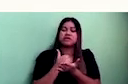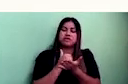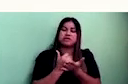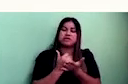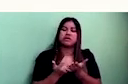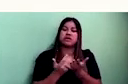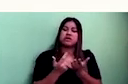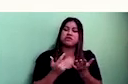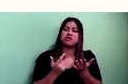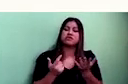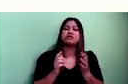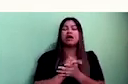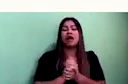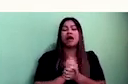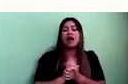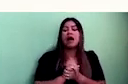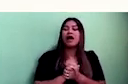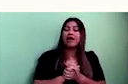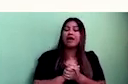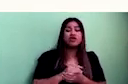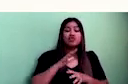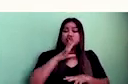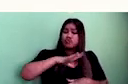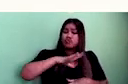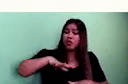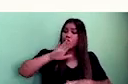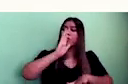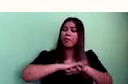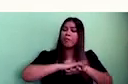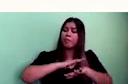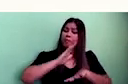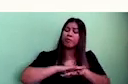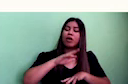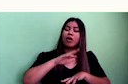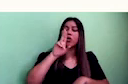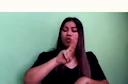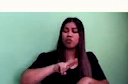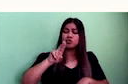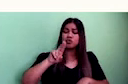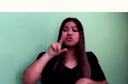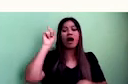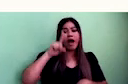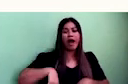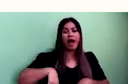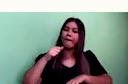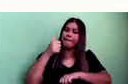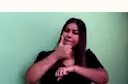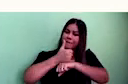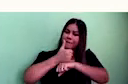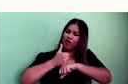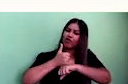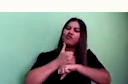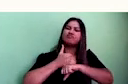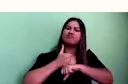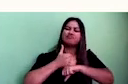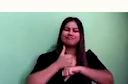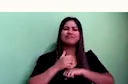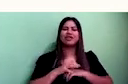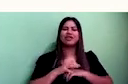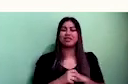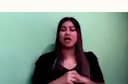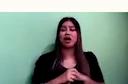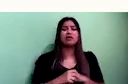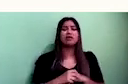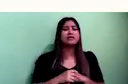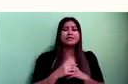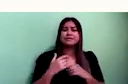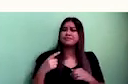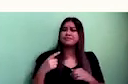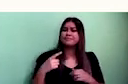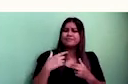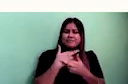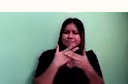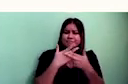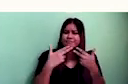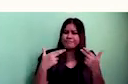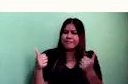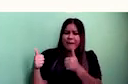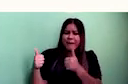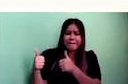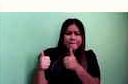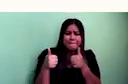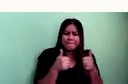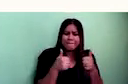psicólogo, e psicólogo trata com aromaterapia. Então, assim, é multiprofissional, tá? E traz diversos benefícios, porque você